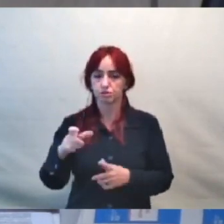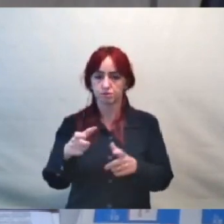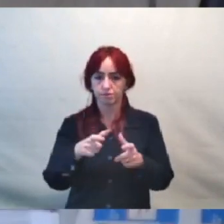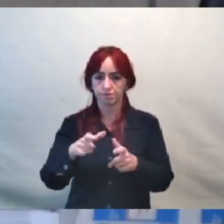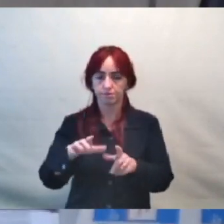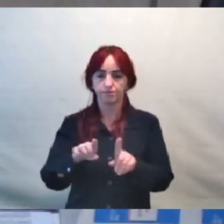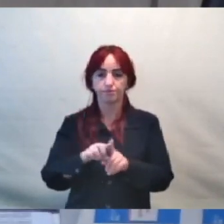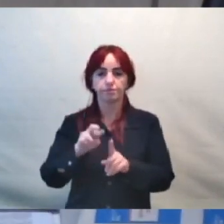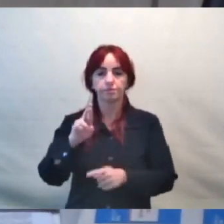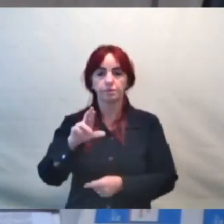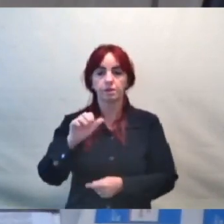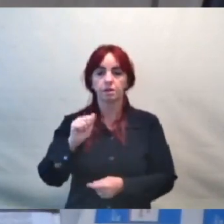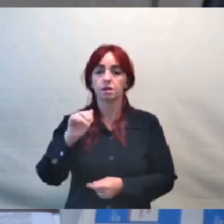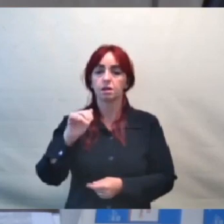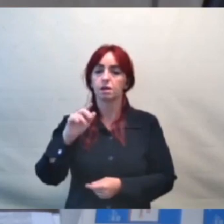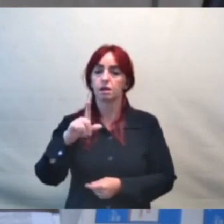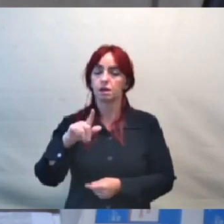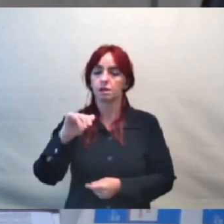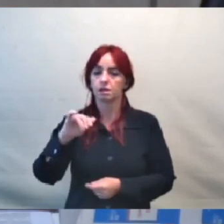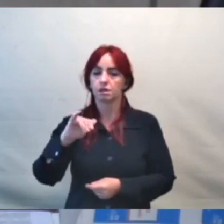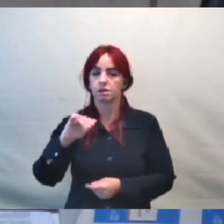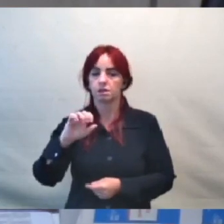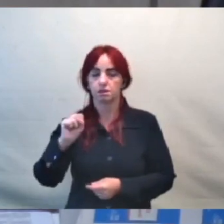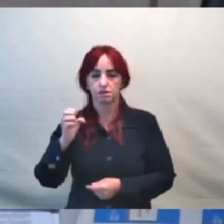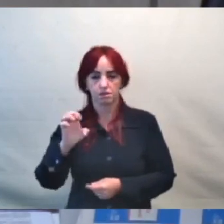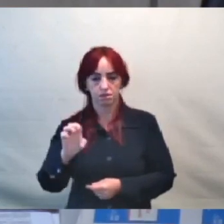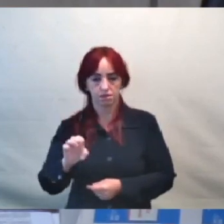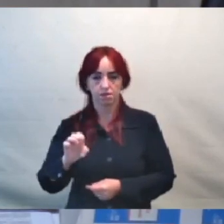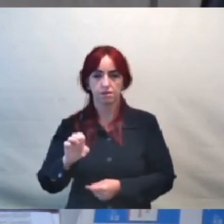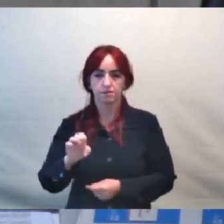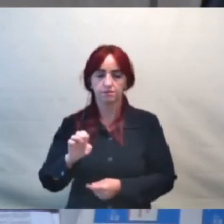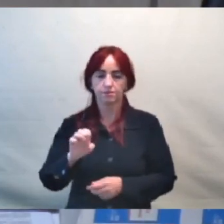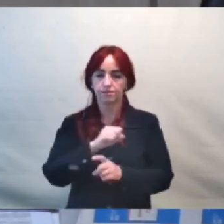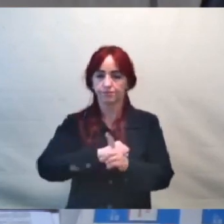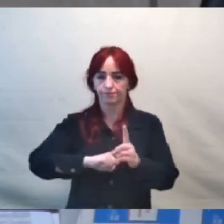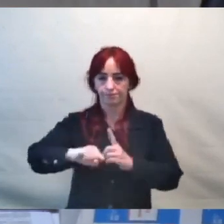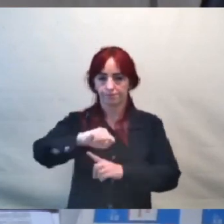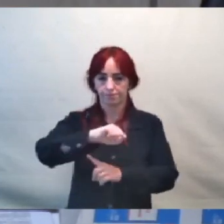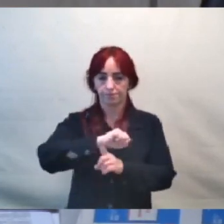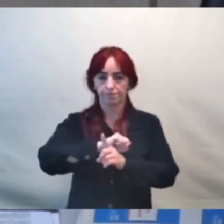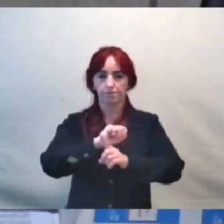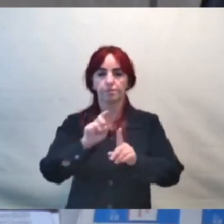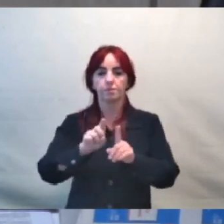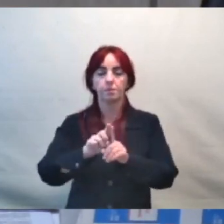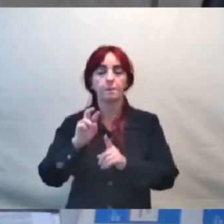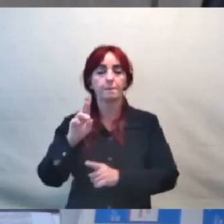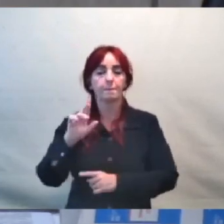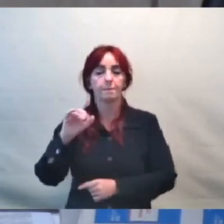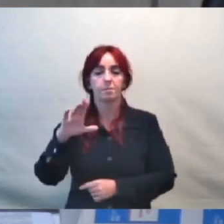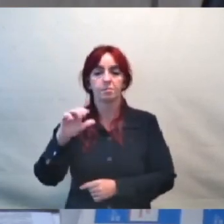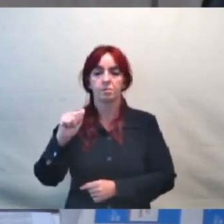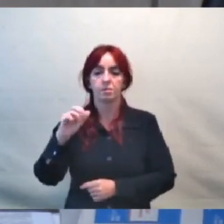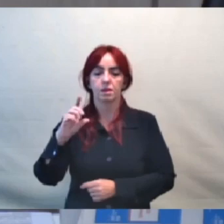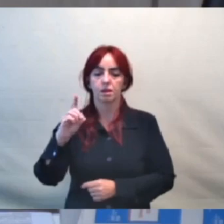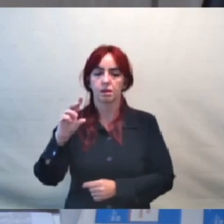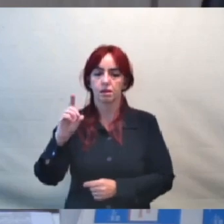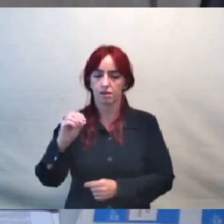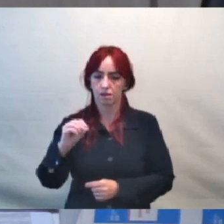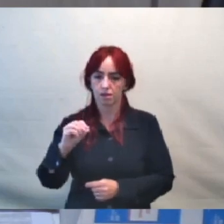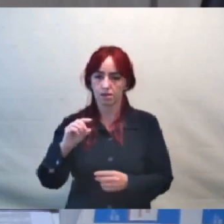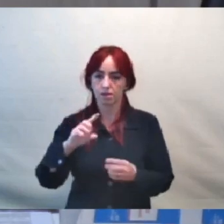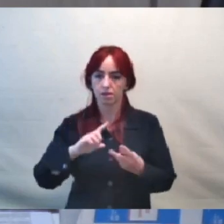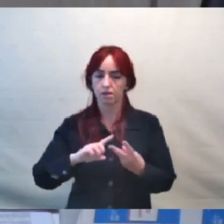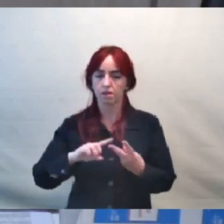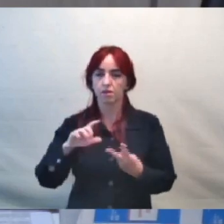Ralize Macedo, nosso Conselho Municipal de Assistência Social, Ricardo Coutinho, diretor da Gestão Finanças, Amanda de Carvalho, nossa